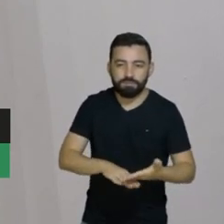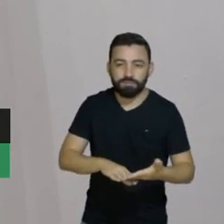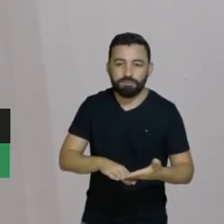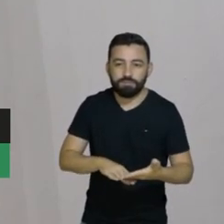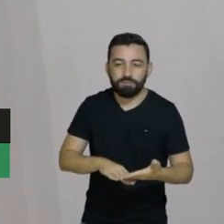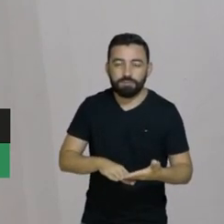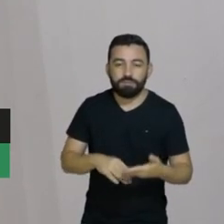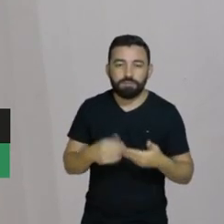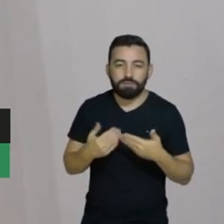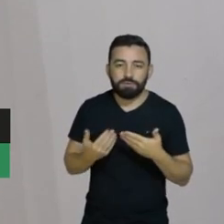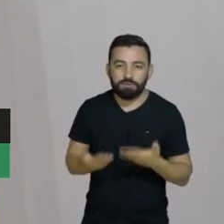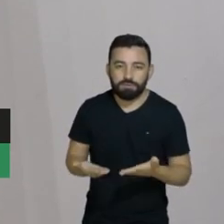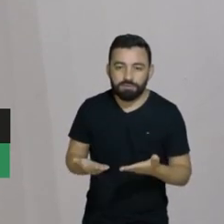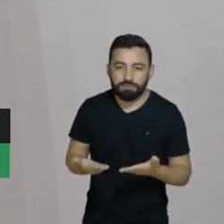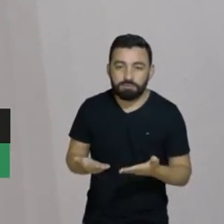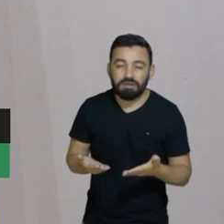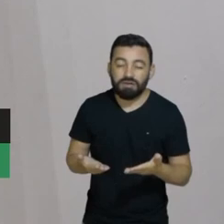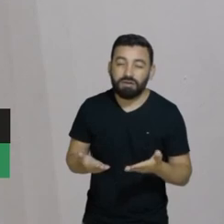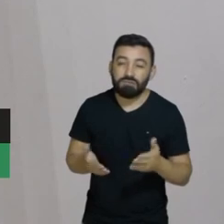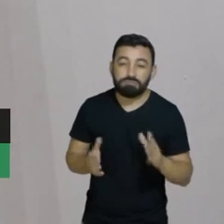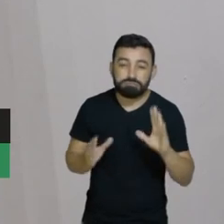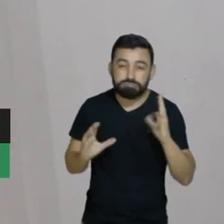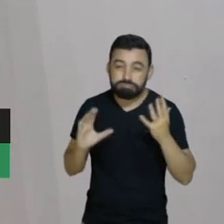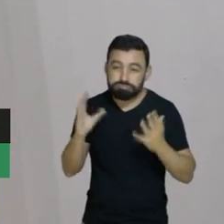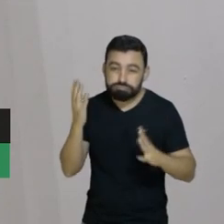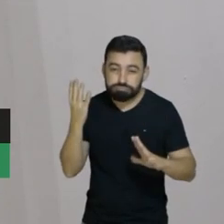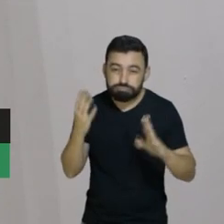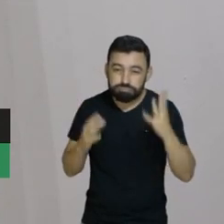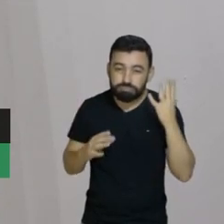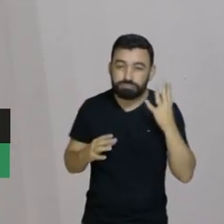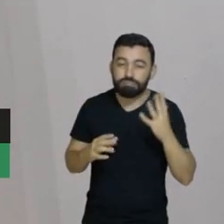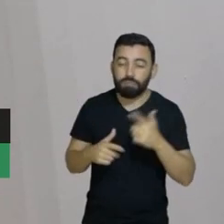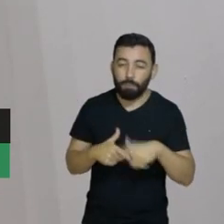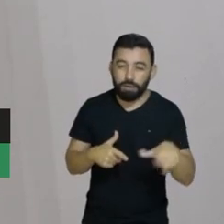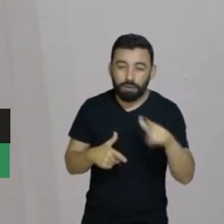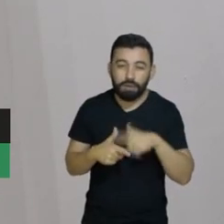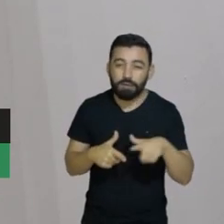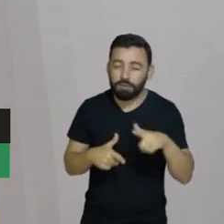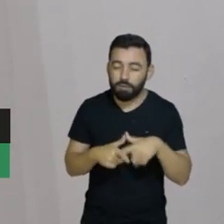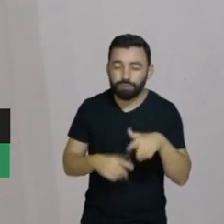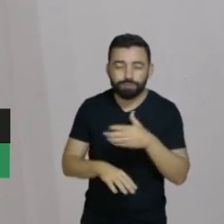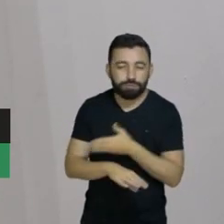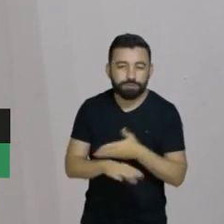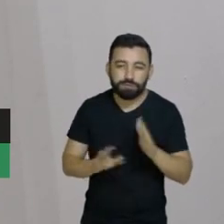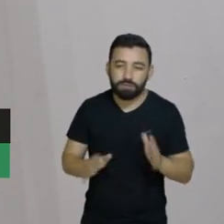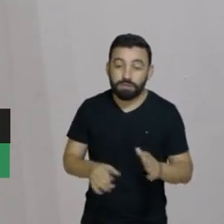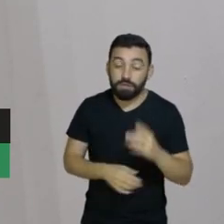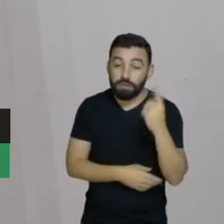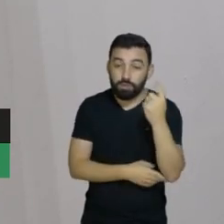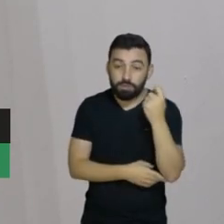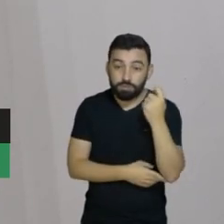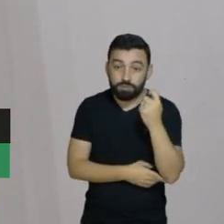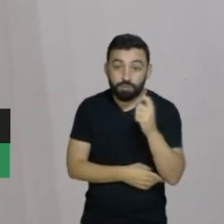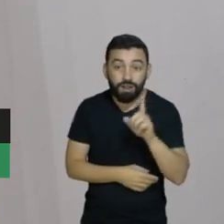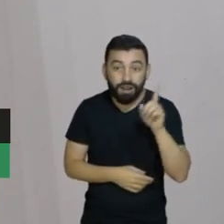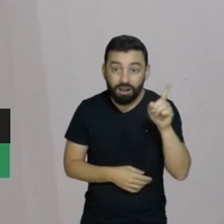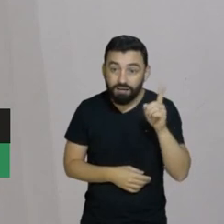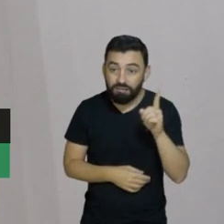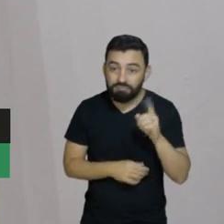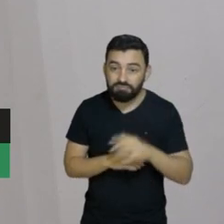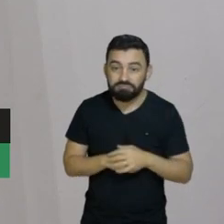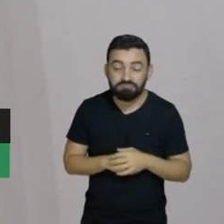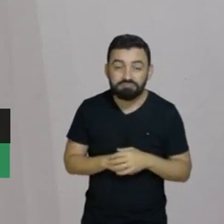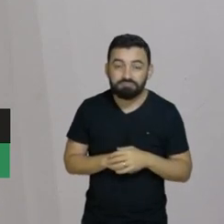tipo de evento, com esse tipo de catástrofe, com esse tipo de problema. O estado do Rio Grande do Sul não tem isso de maneira